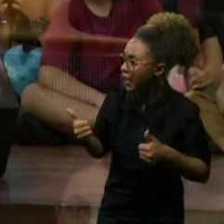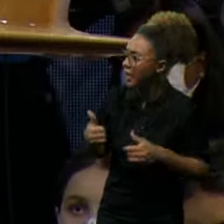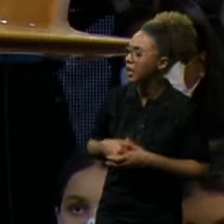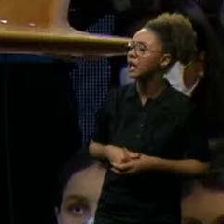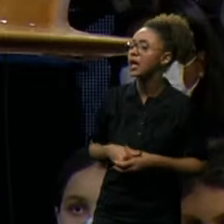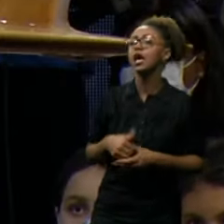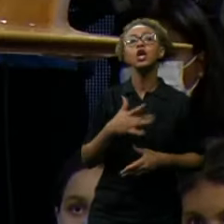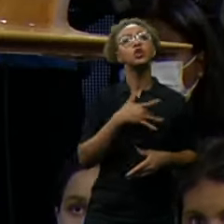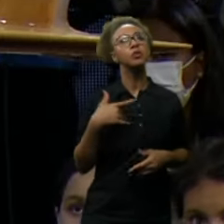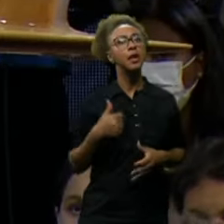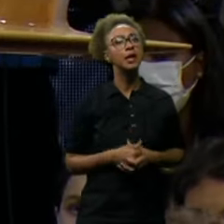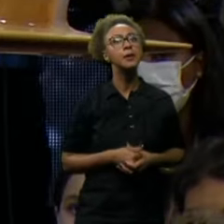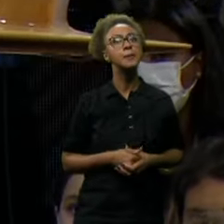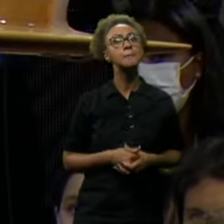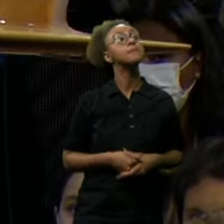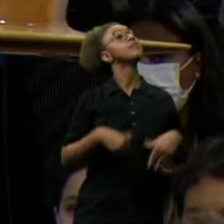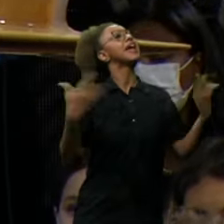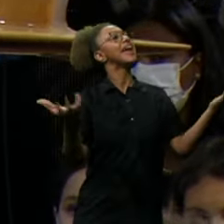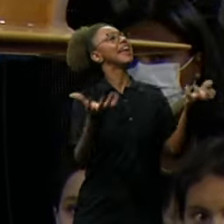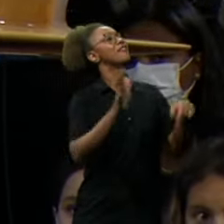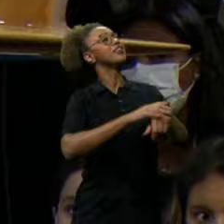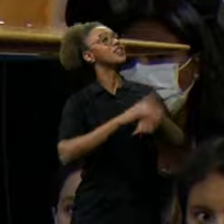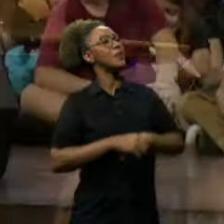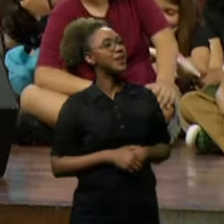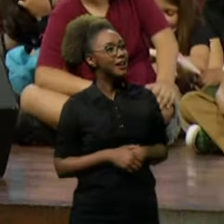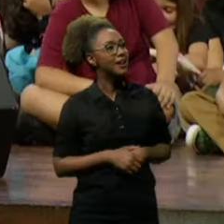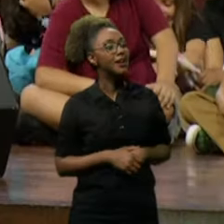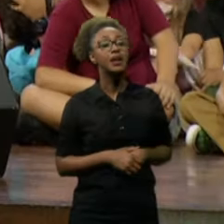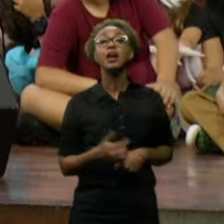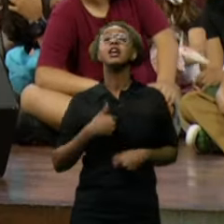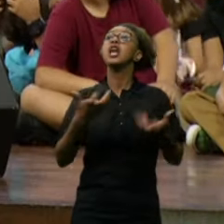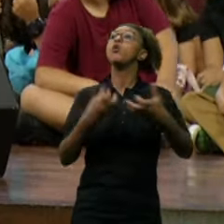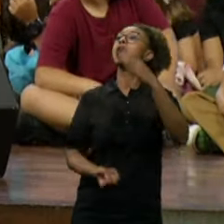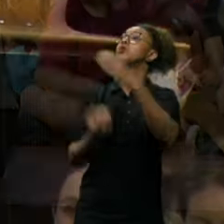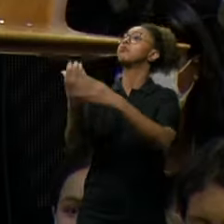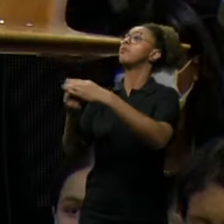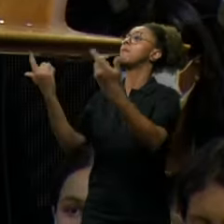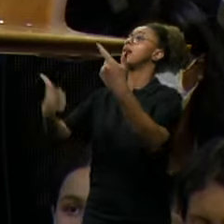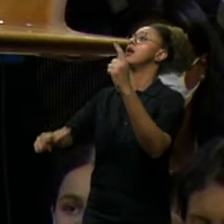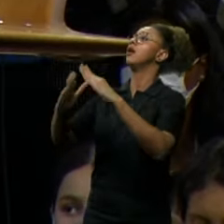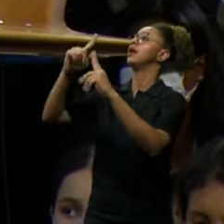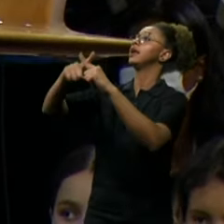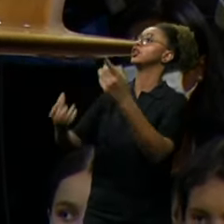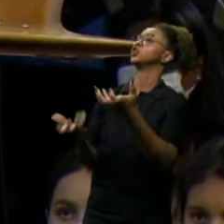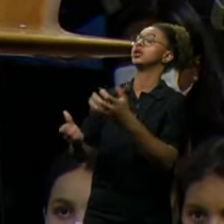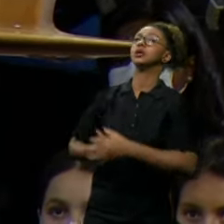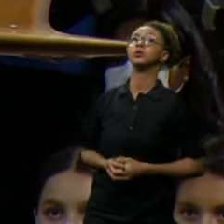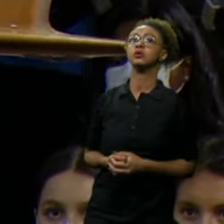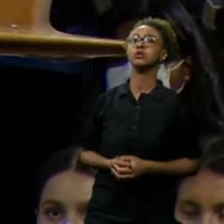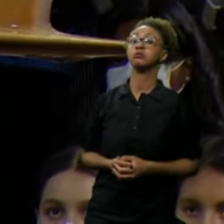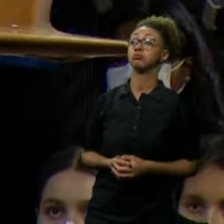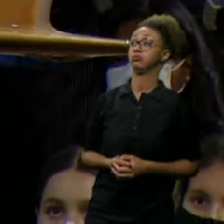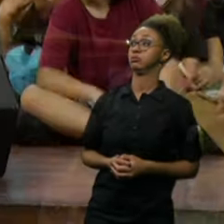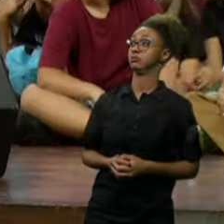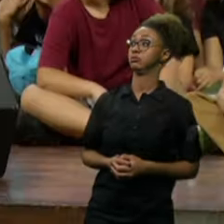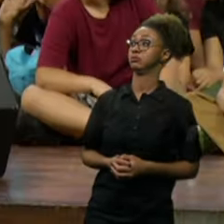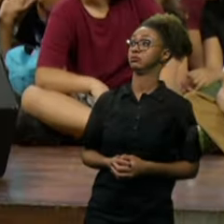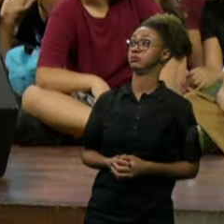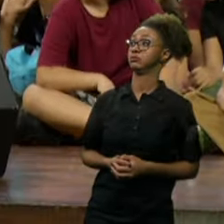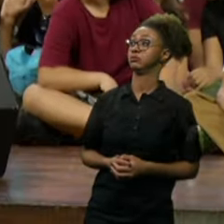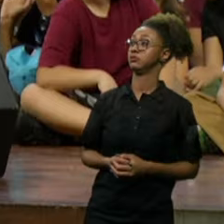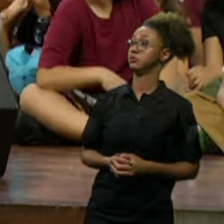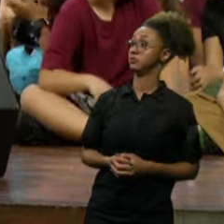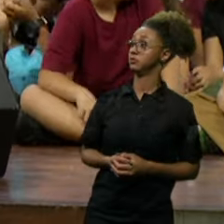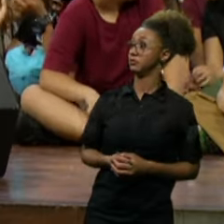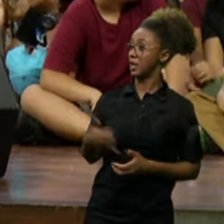Ei quem quer fazer quer ir para Jericoacoara que aí para não ser que ele dizia assim quero abrir mais uma obra e se Rapaz você